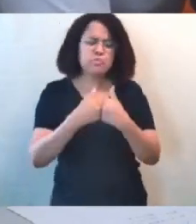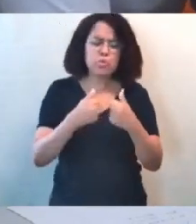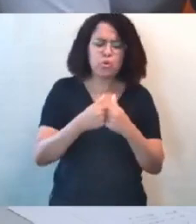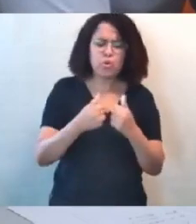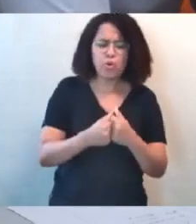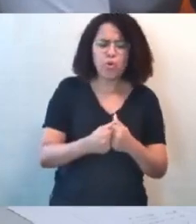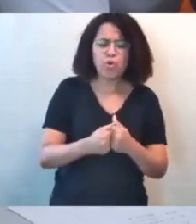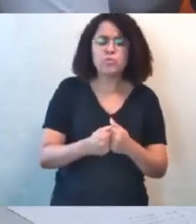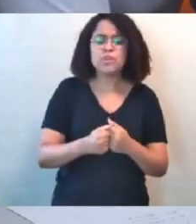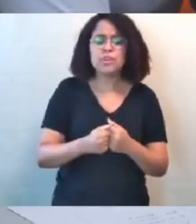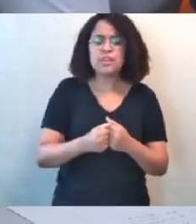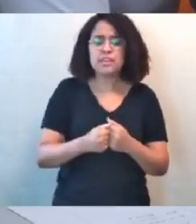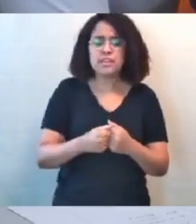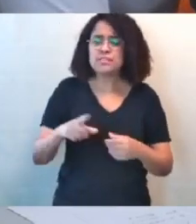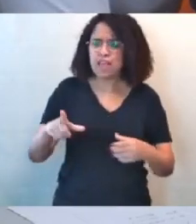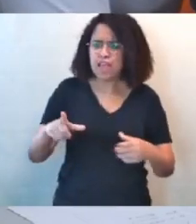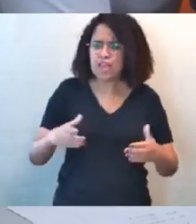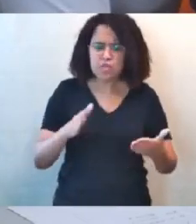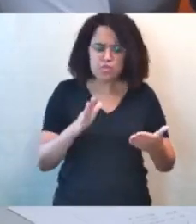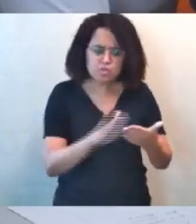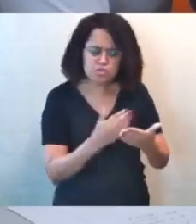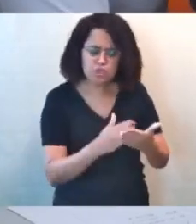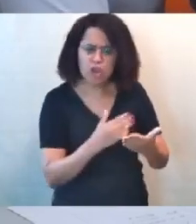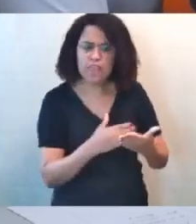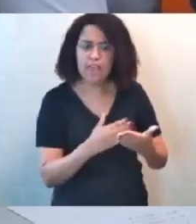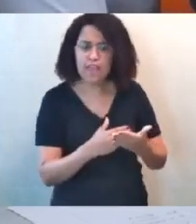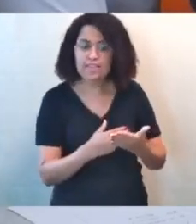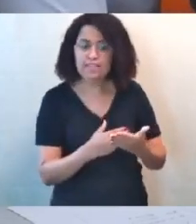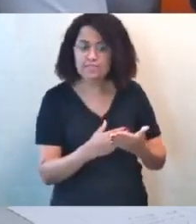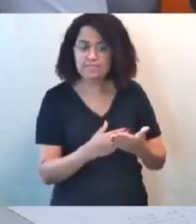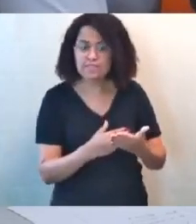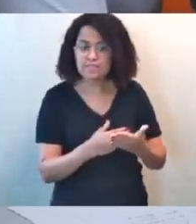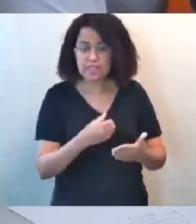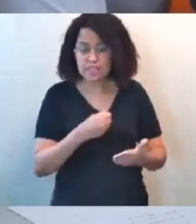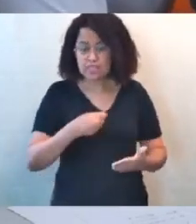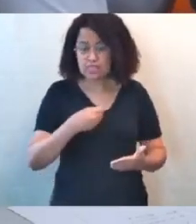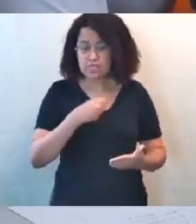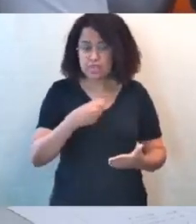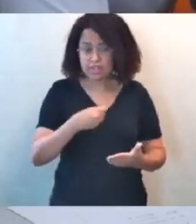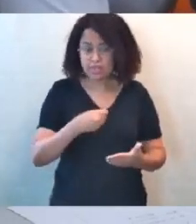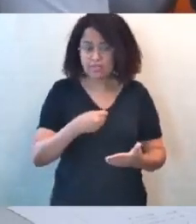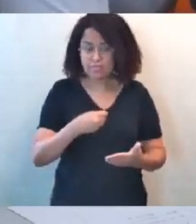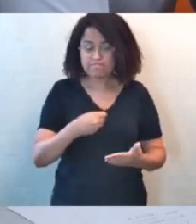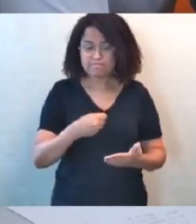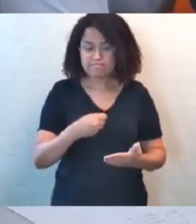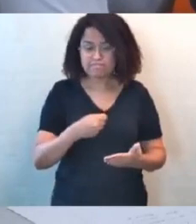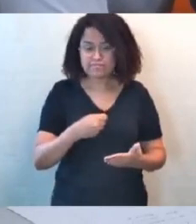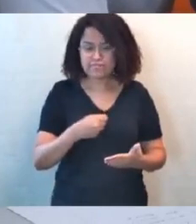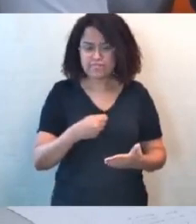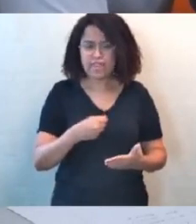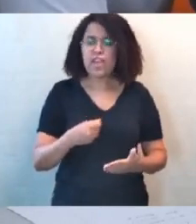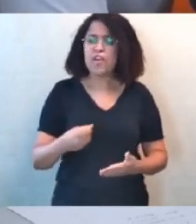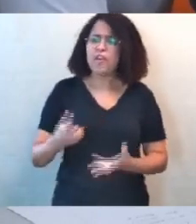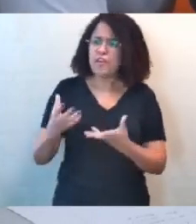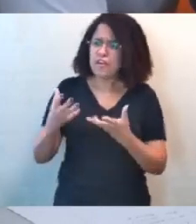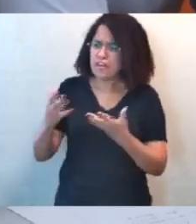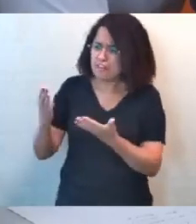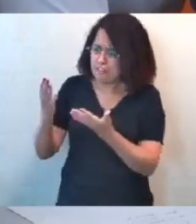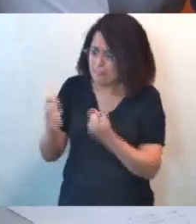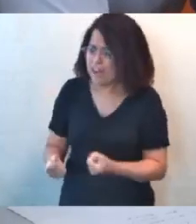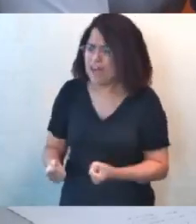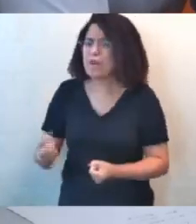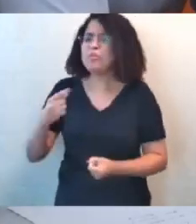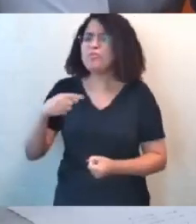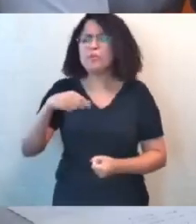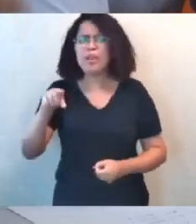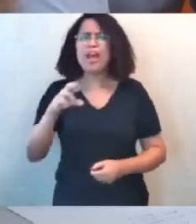acesso. A gente fez pedido de informação, não sei se chegou na mão do senhor, mas saiu no jornal. Vamos lá, vamos fazer o nosso papel de trabalho, vamos dar uma resposta, vamos fingir